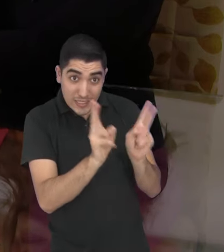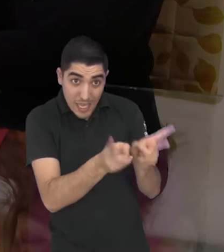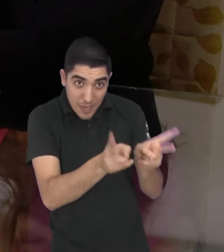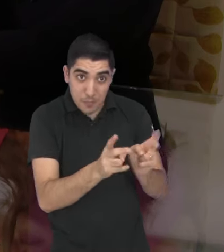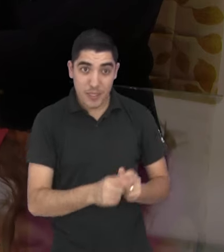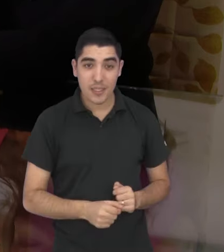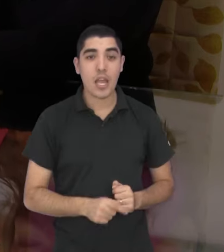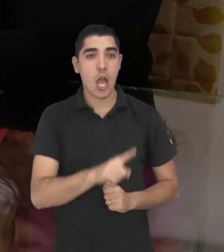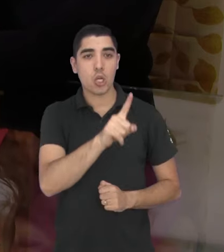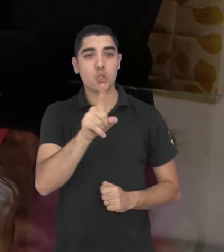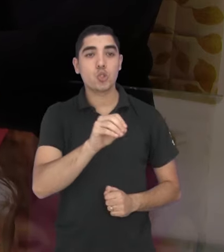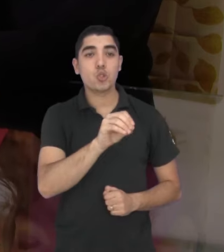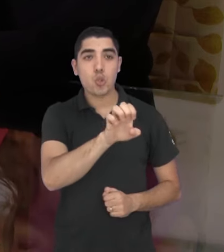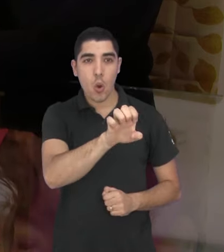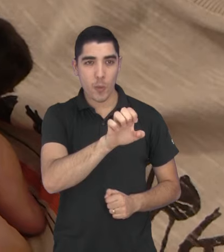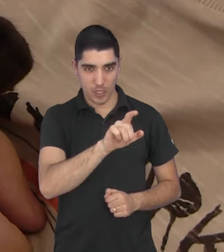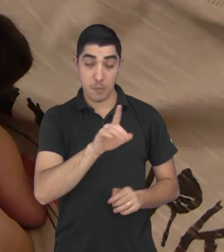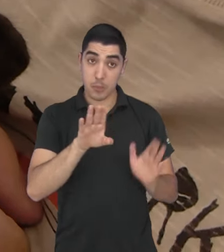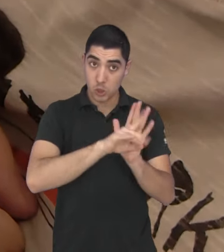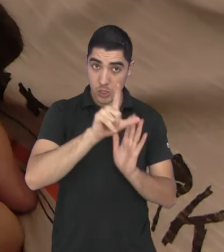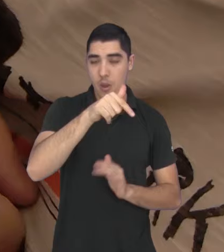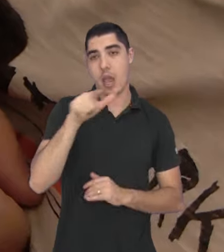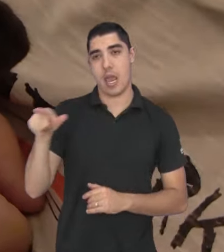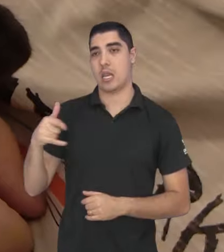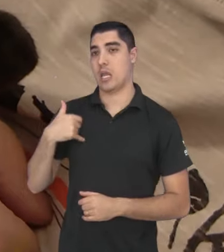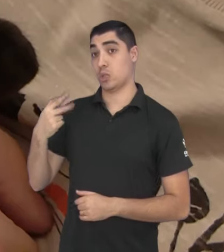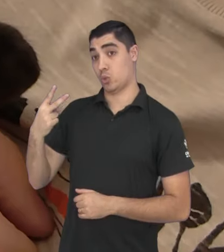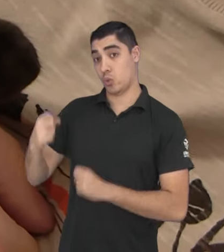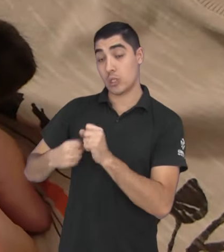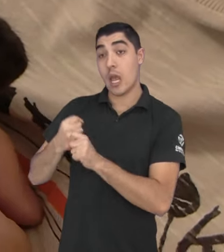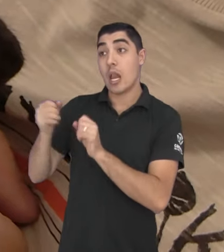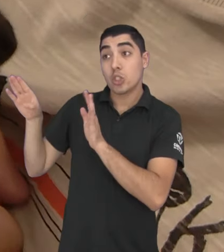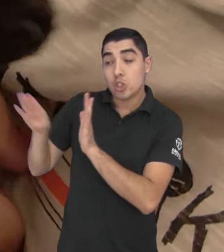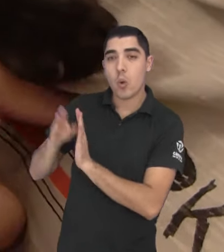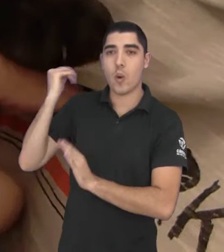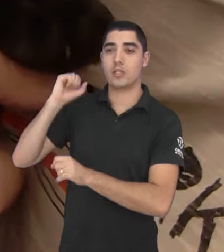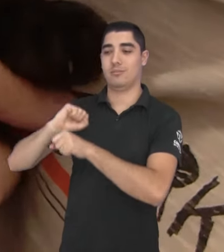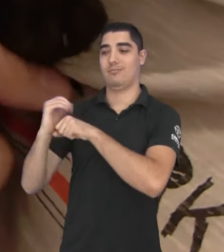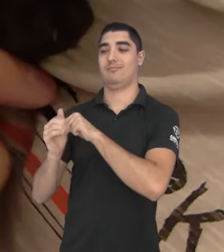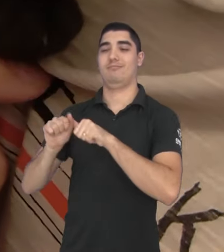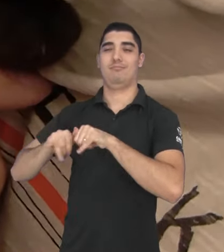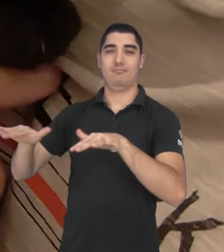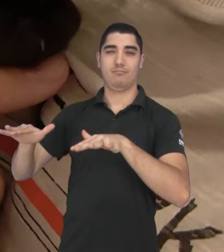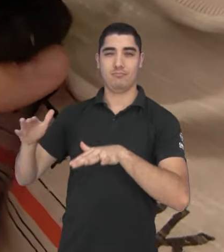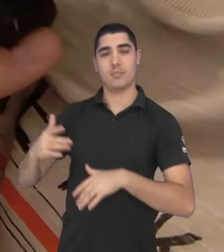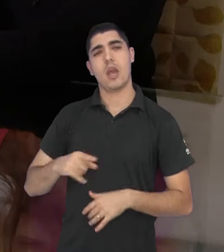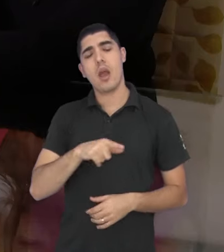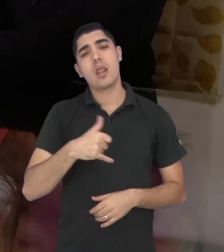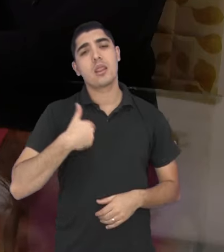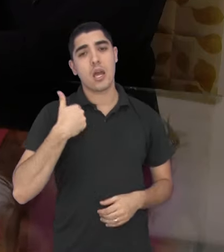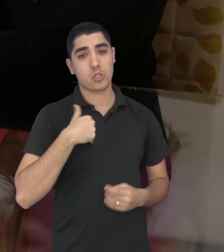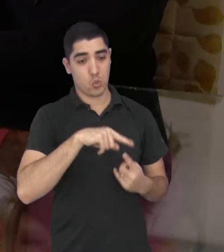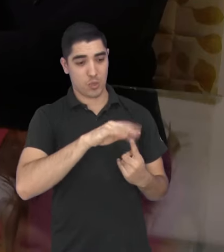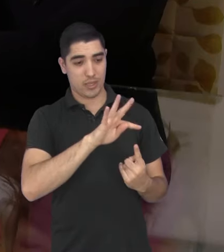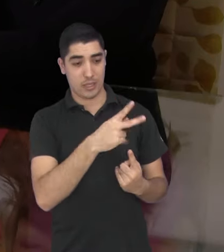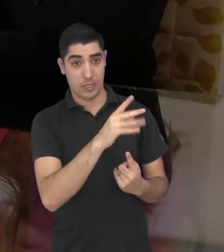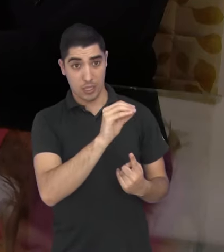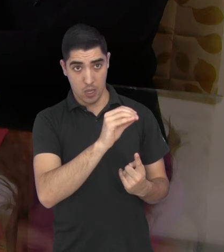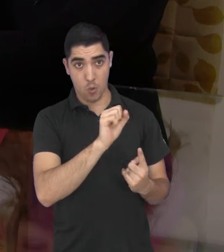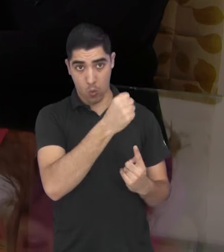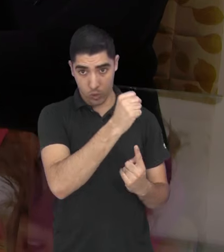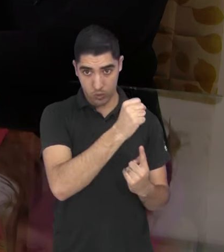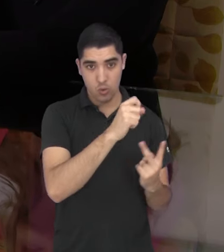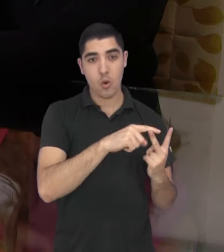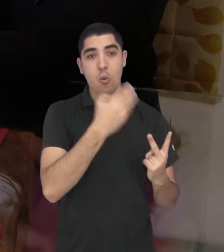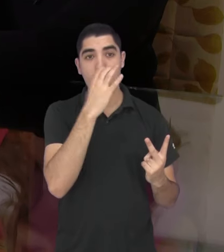sempre. Mas a Zoe chegou depois, não é? A Zoe tem 2 anos, ela veio na pandemia. Então vamos só relembrar a idade de todo mundo. O Theo tem 8? 8. O